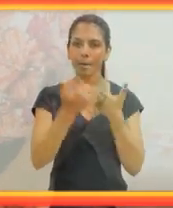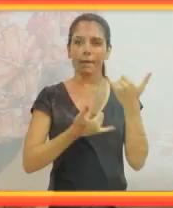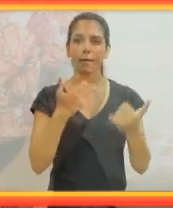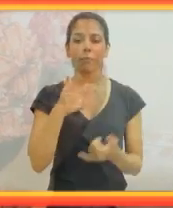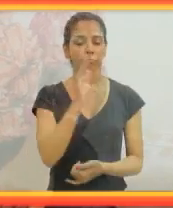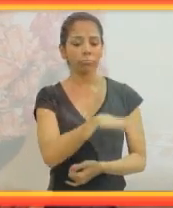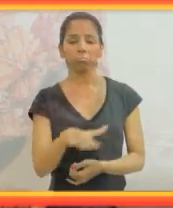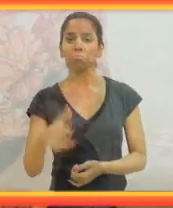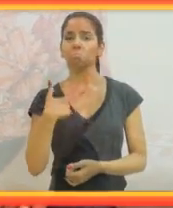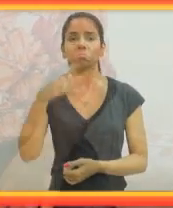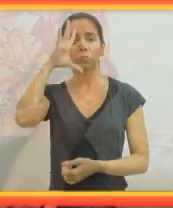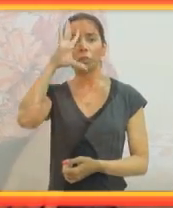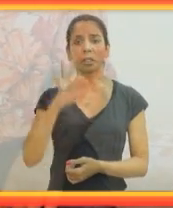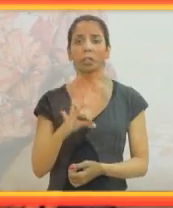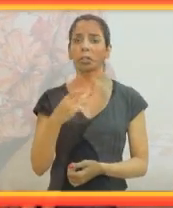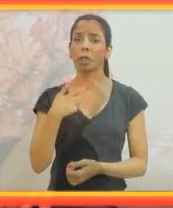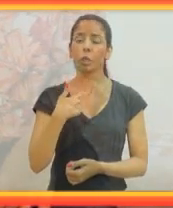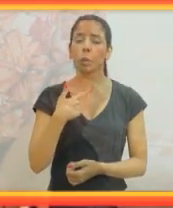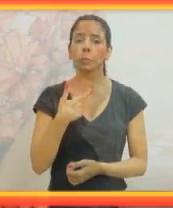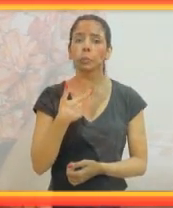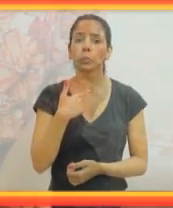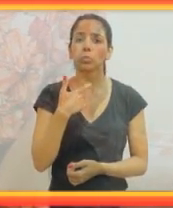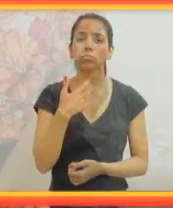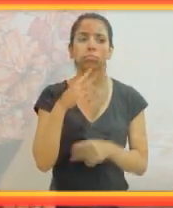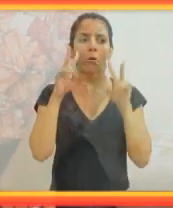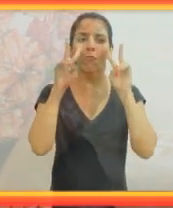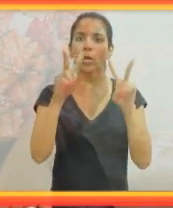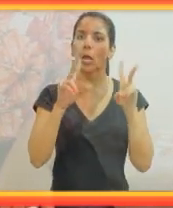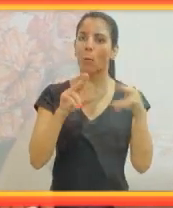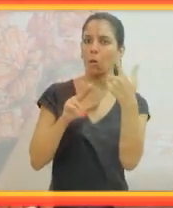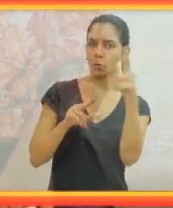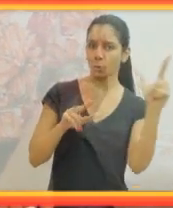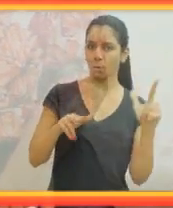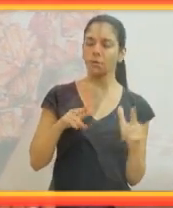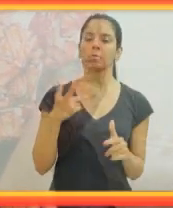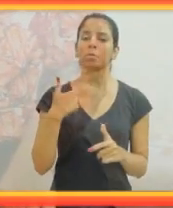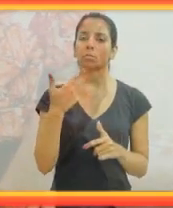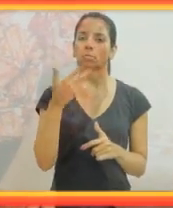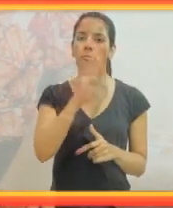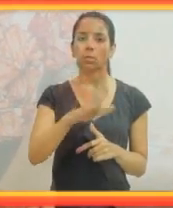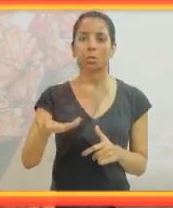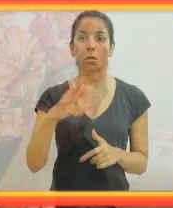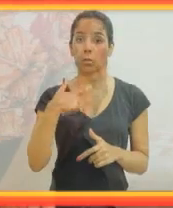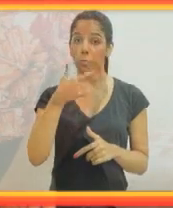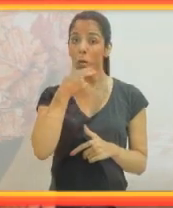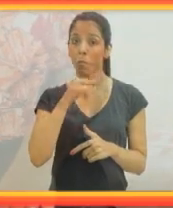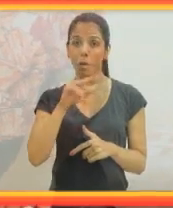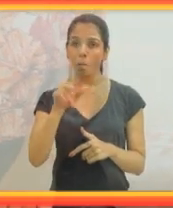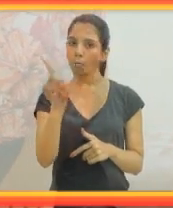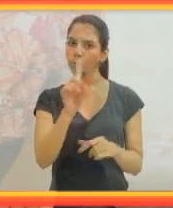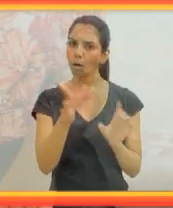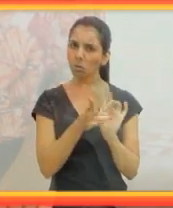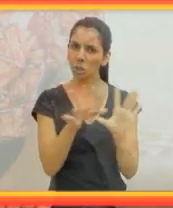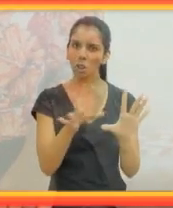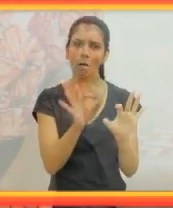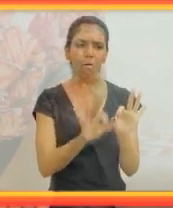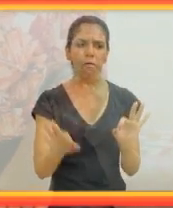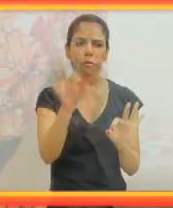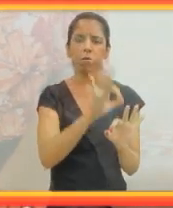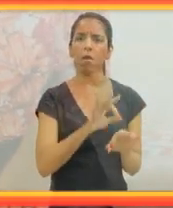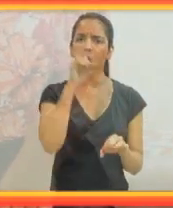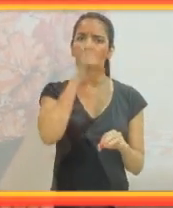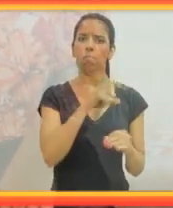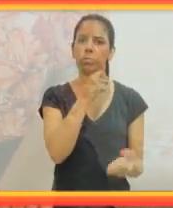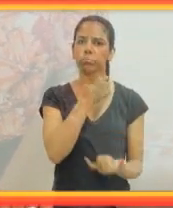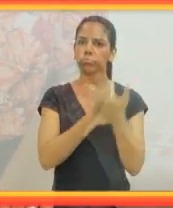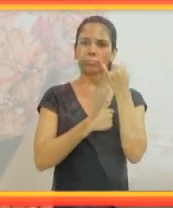brincar, as crianças não entendiam que eu não enxergava igual a elas. E ele não deixava que ninguém me